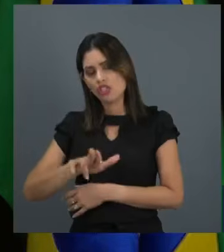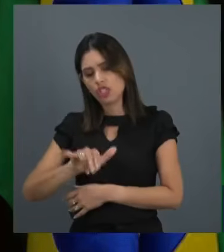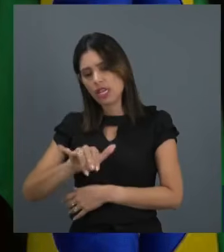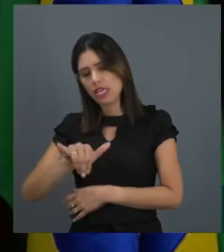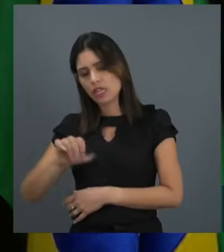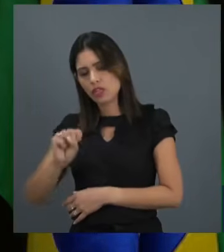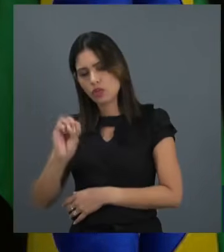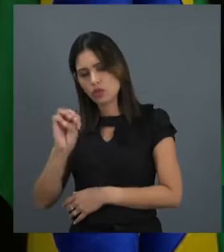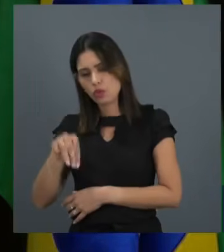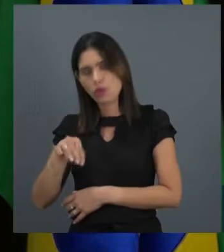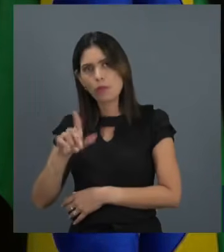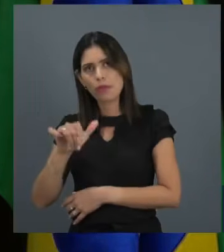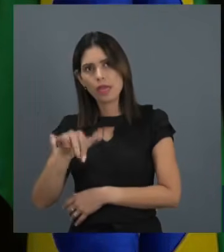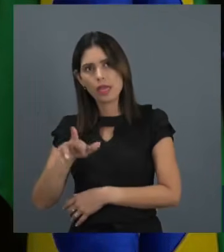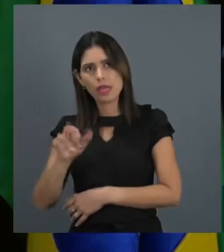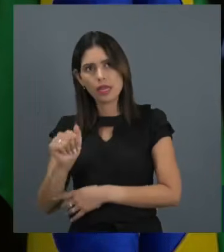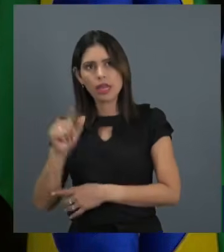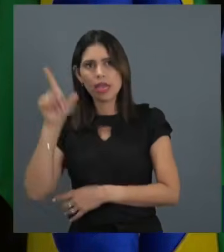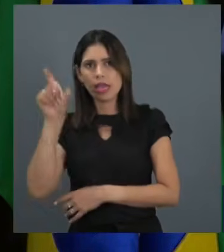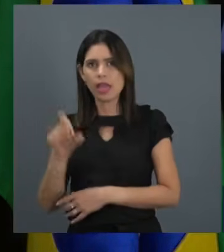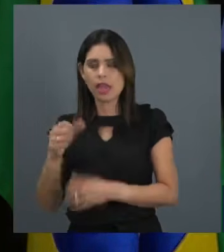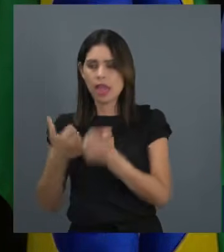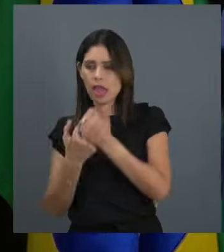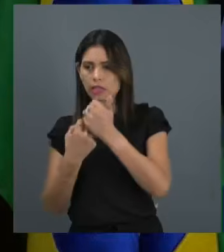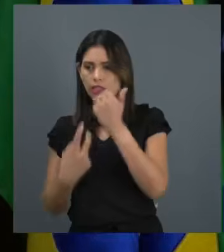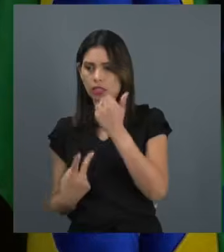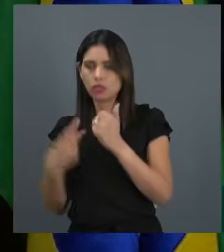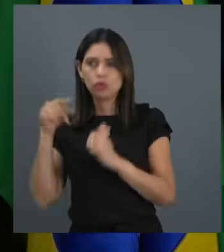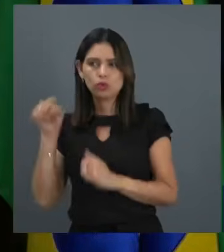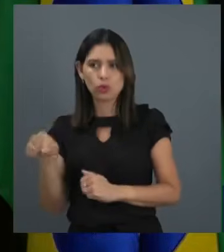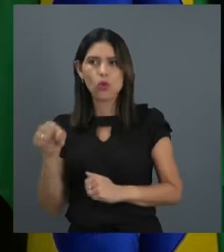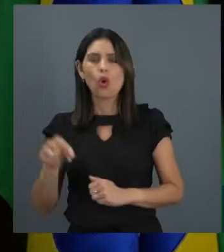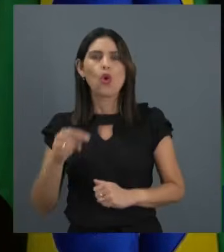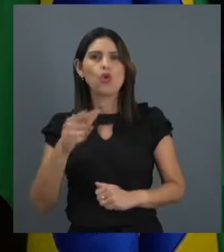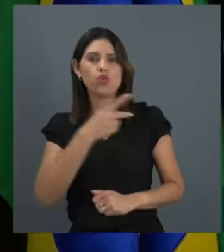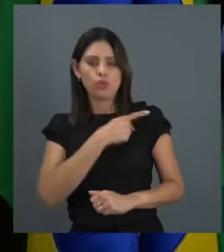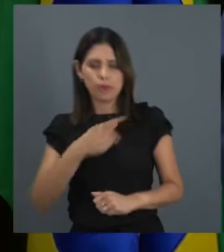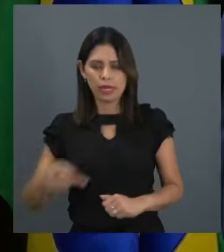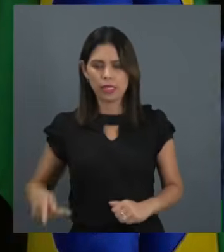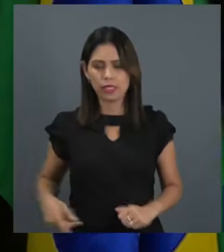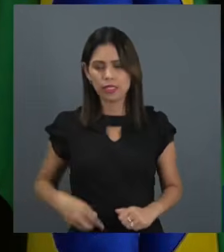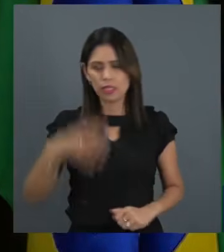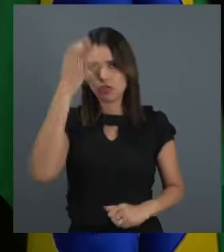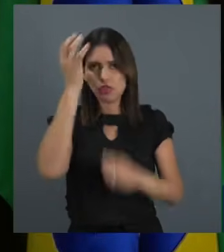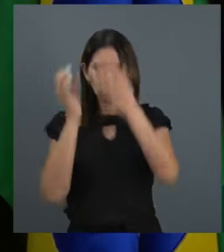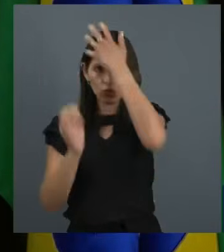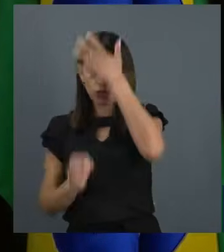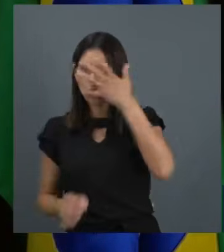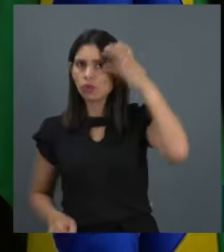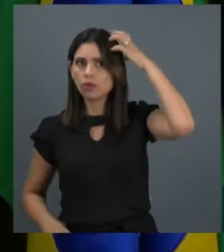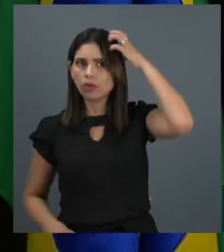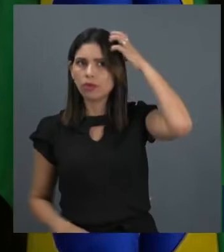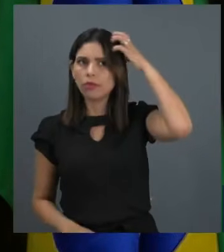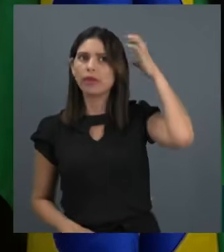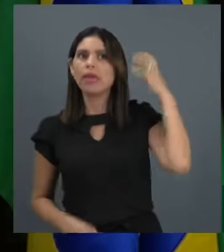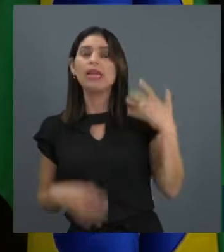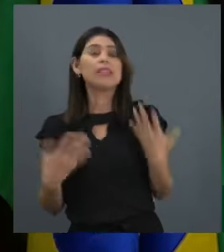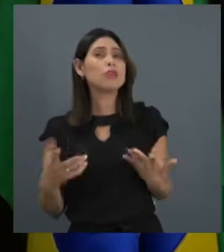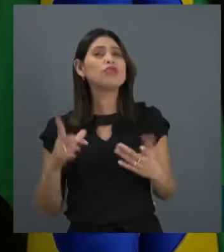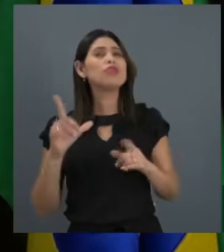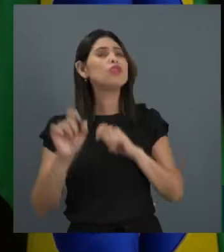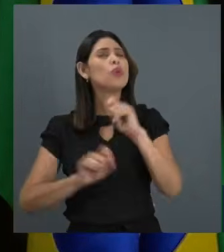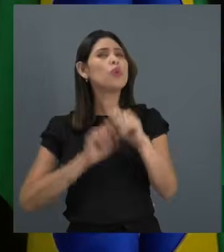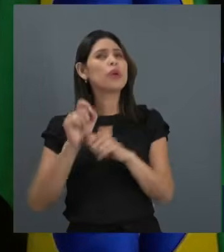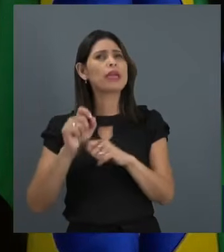Trump. A ideia era aplicar a mesma linha de procedimentos adotada na perseguição à